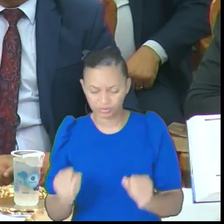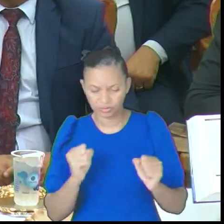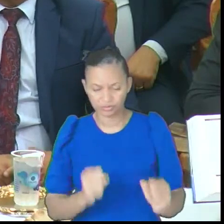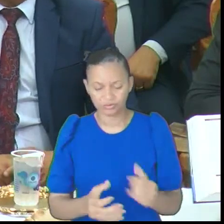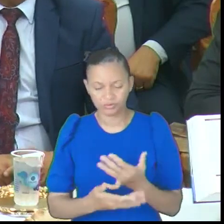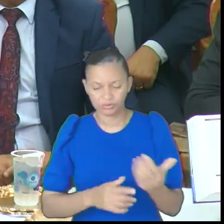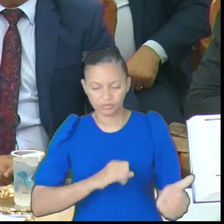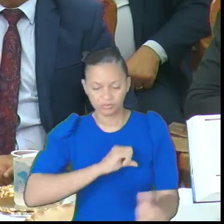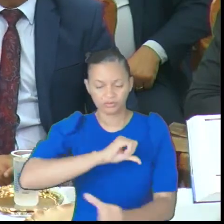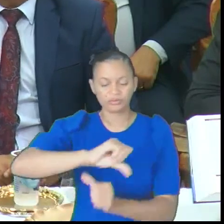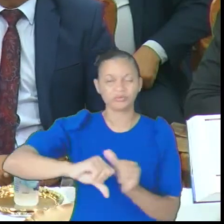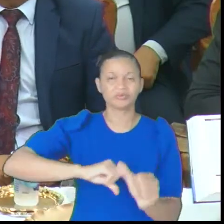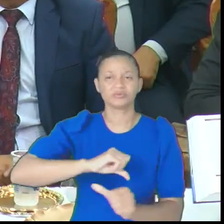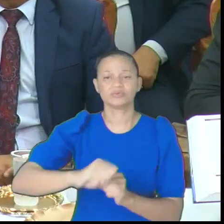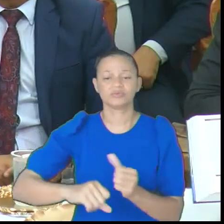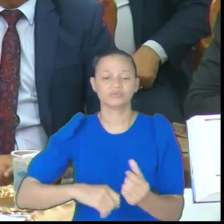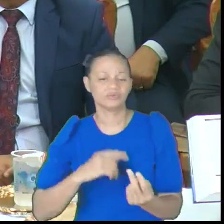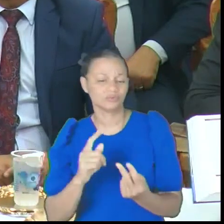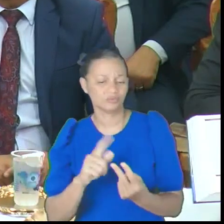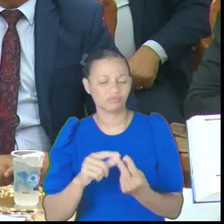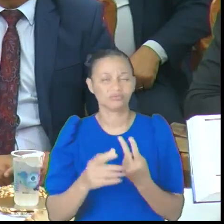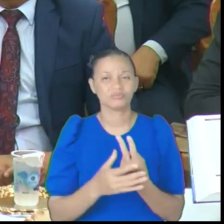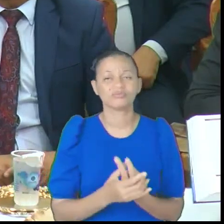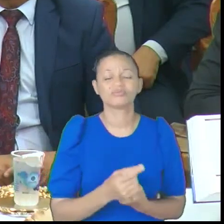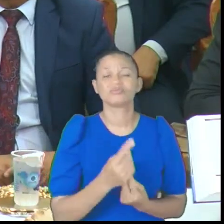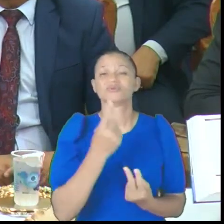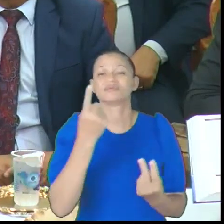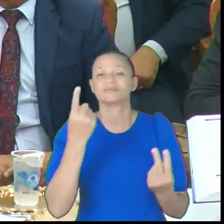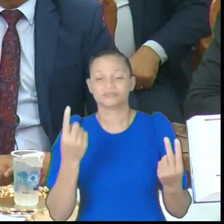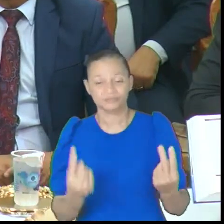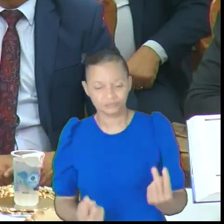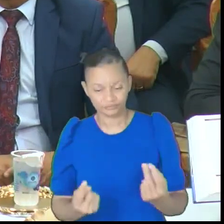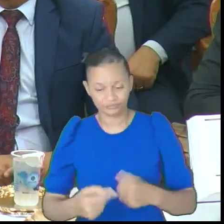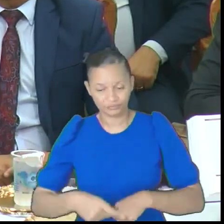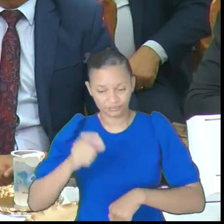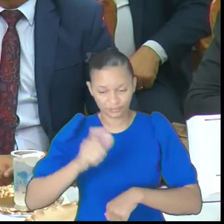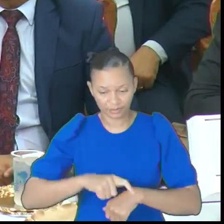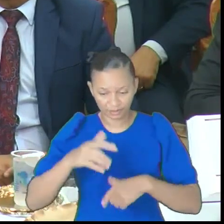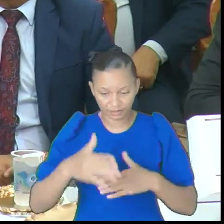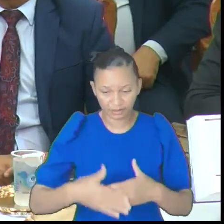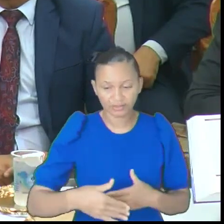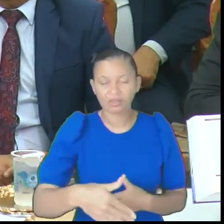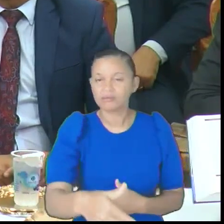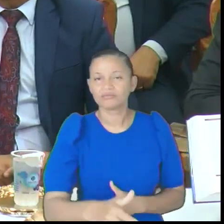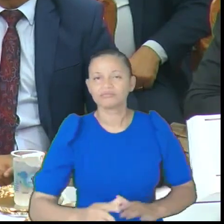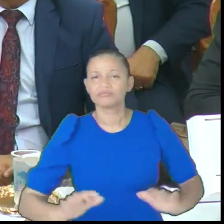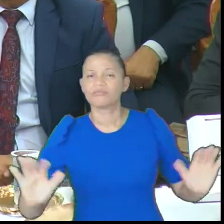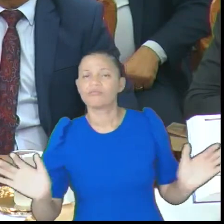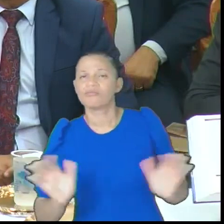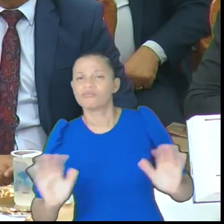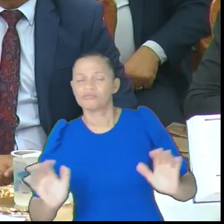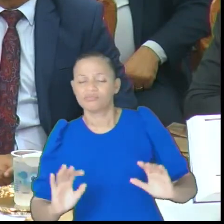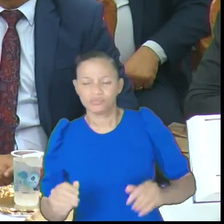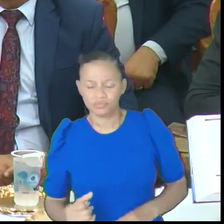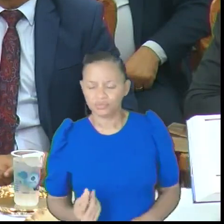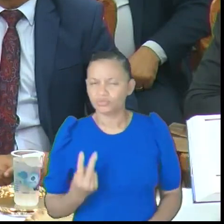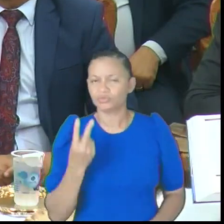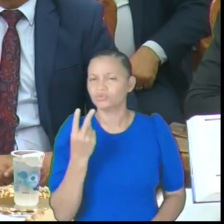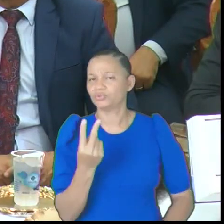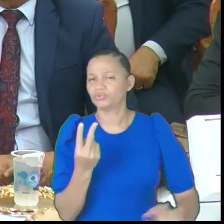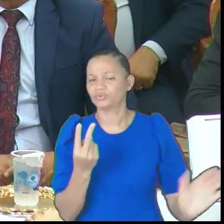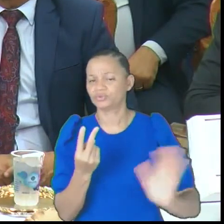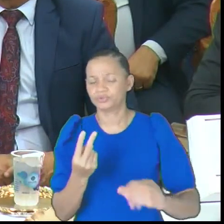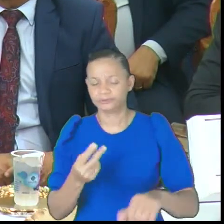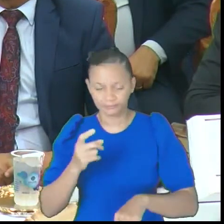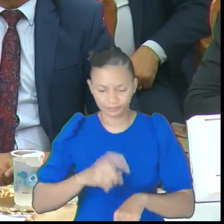de transformar dois em um. A partir de agora, nós não somos mais dois, mas a